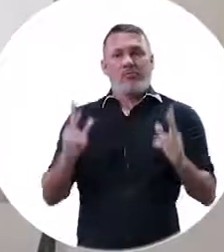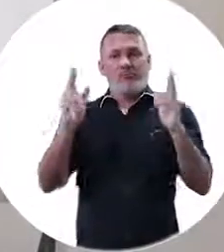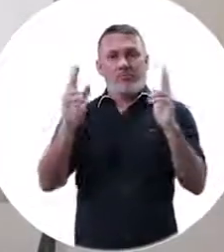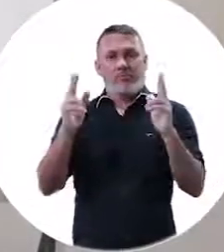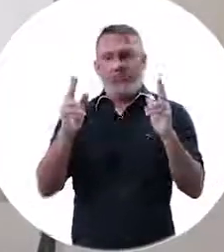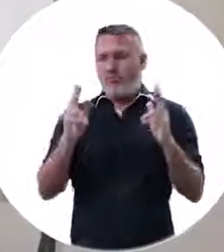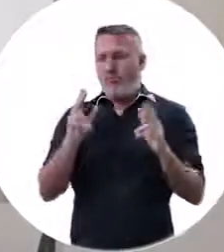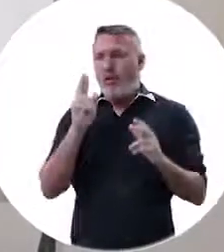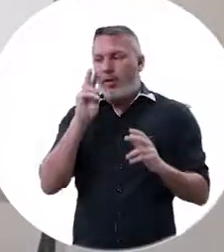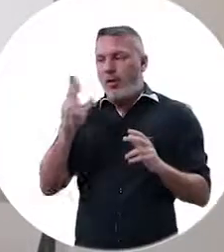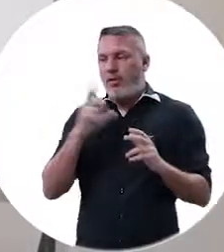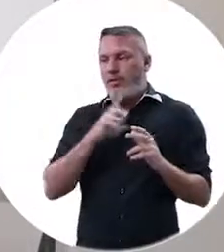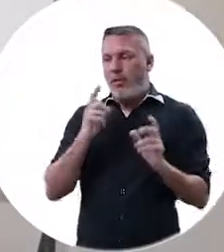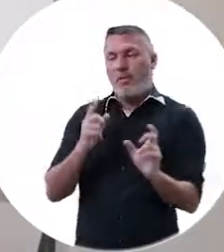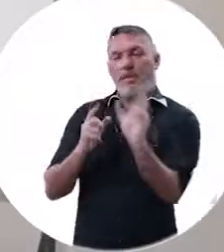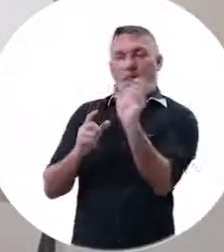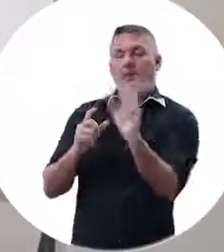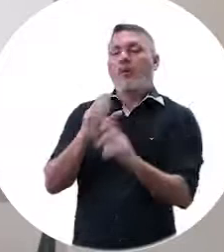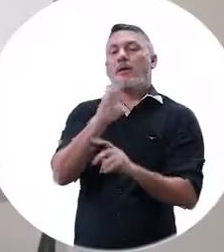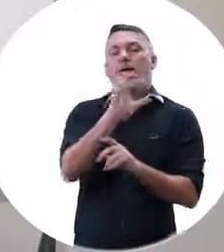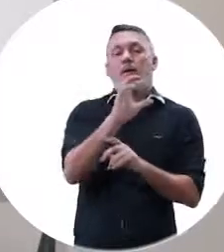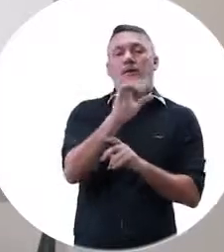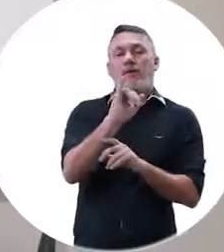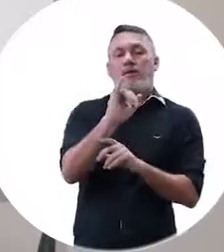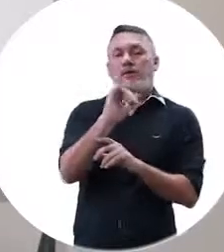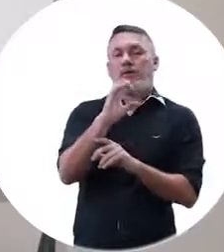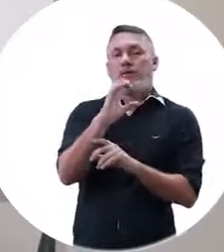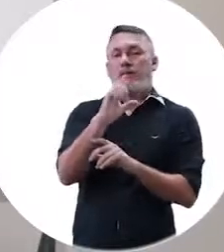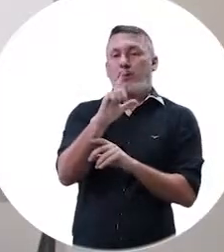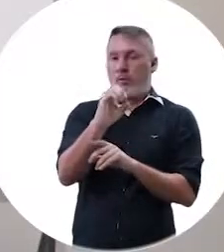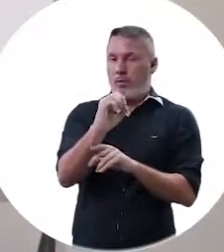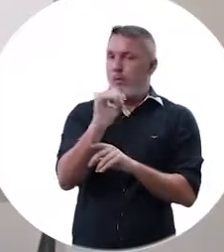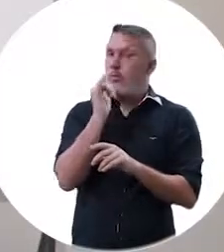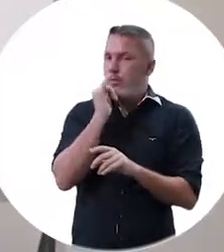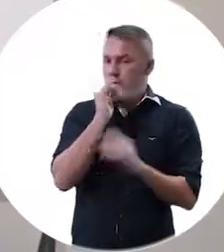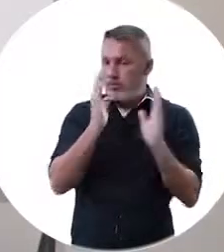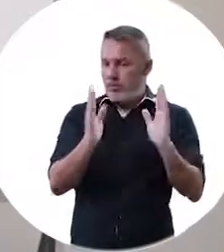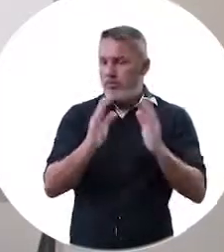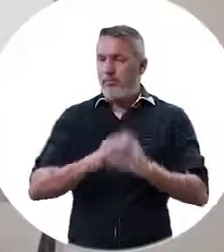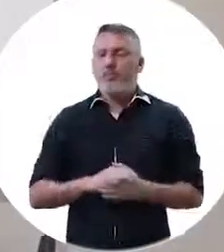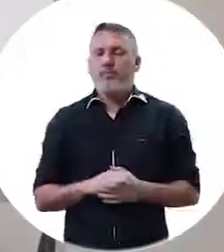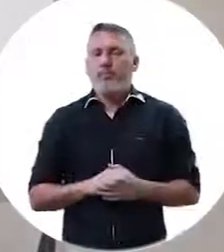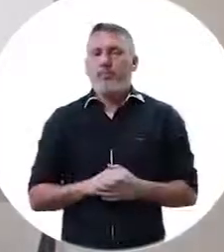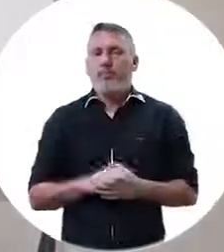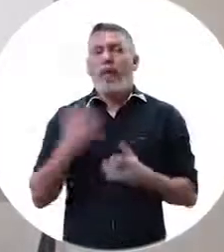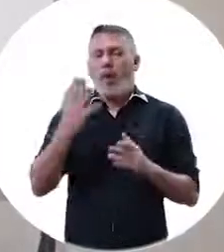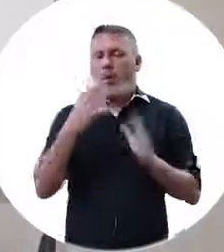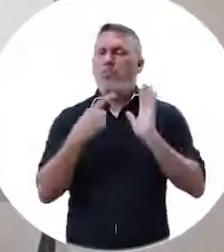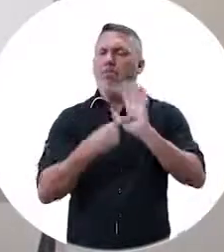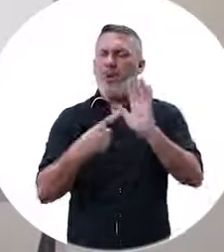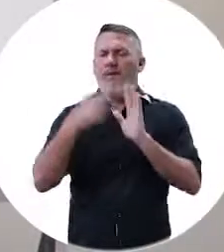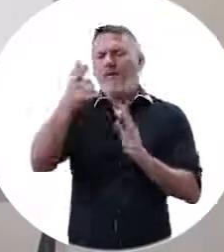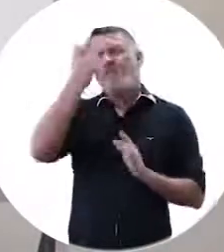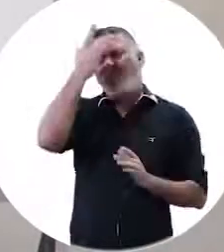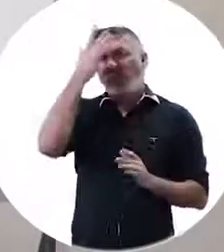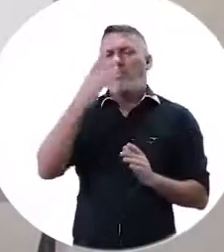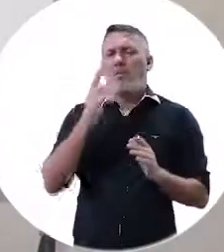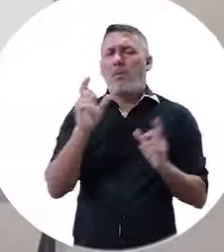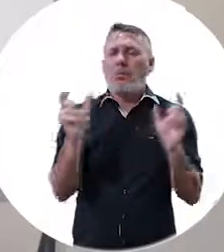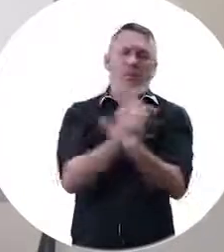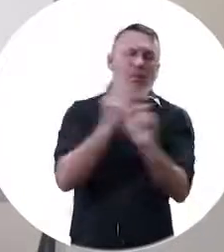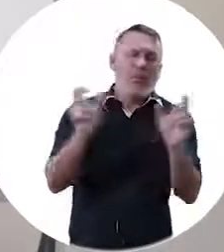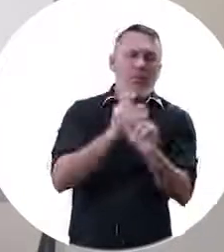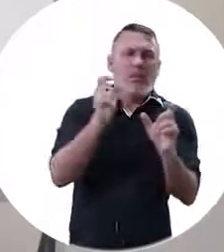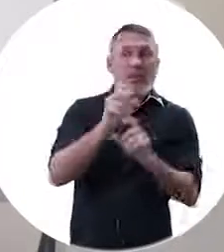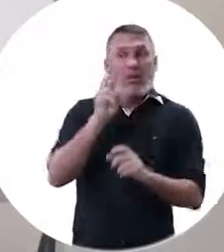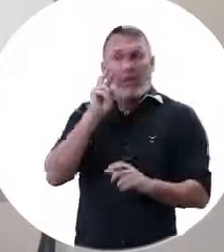anterior até esse mesmo prefixo aqui. Ciclo. Tudo bem? Vamos ver os exemplos para